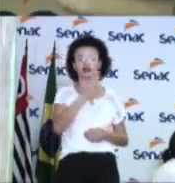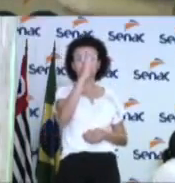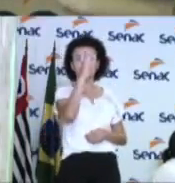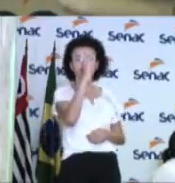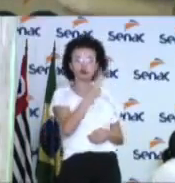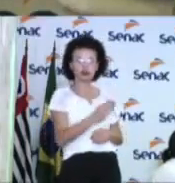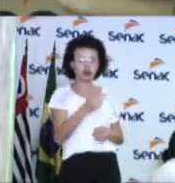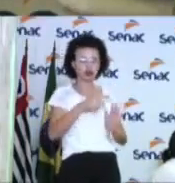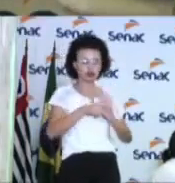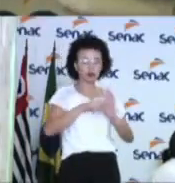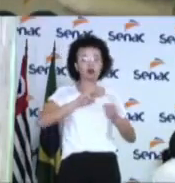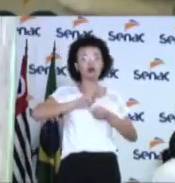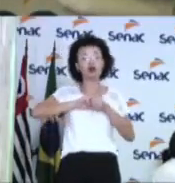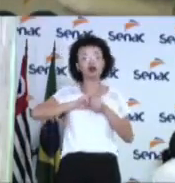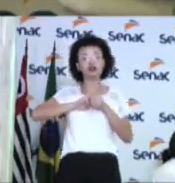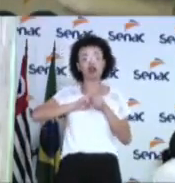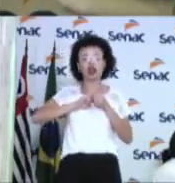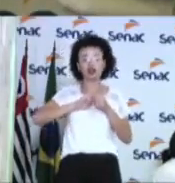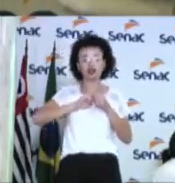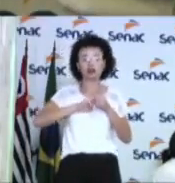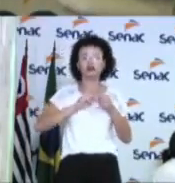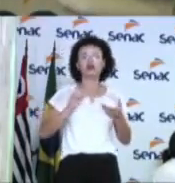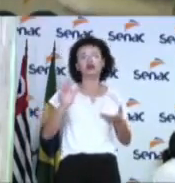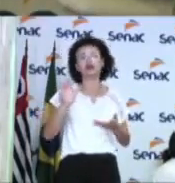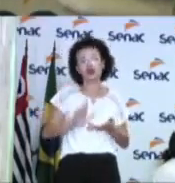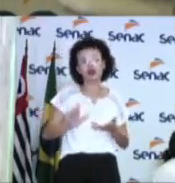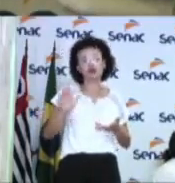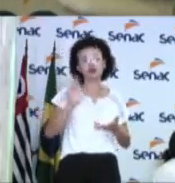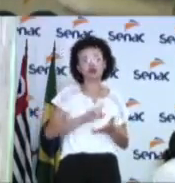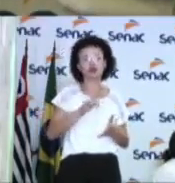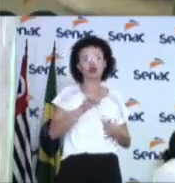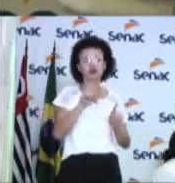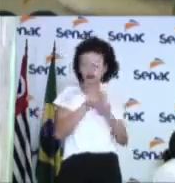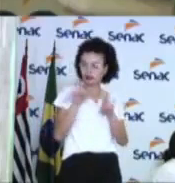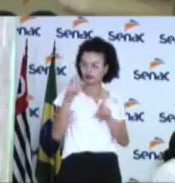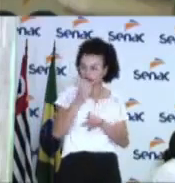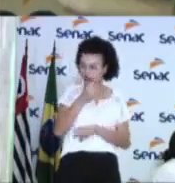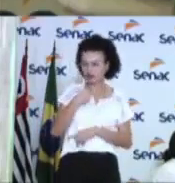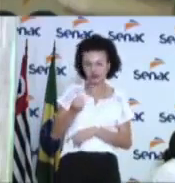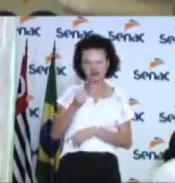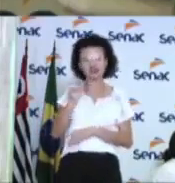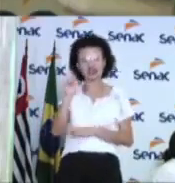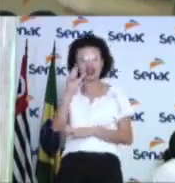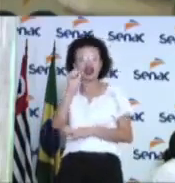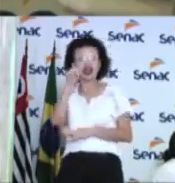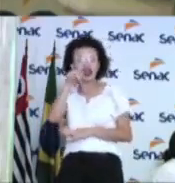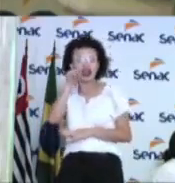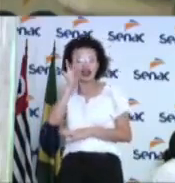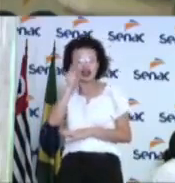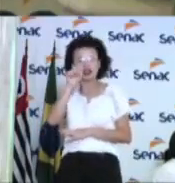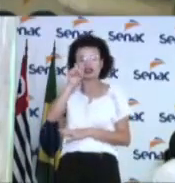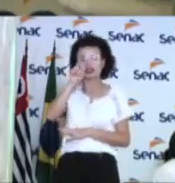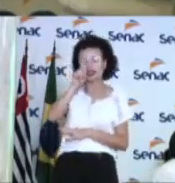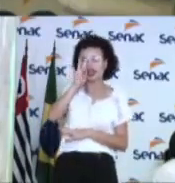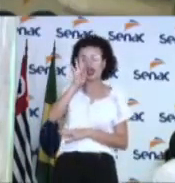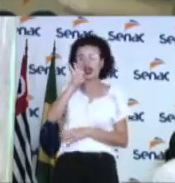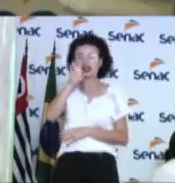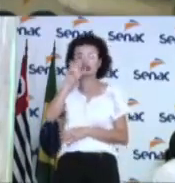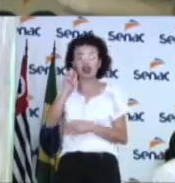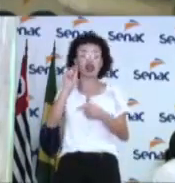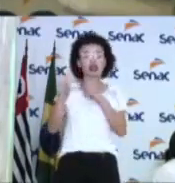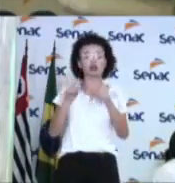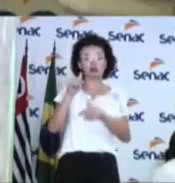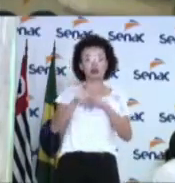o de Volkswagen, ele tem, é claro que o de Antártica, né, e o case egípcio são super trabalhosos, mas em termos